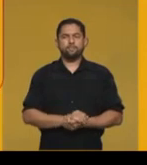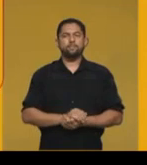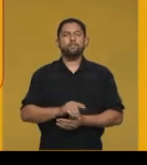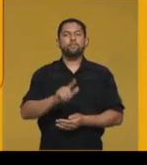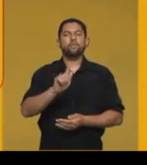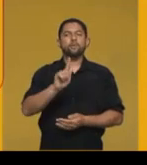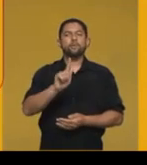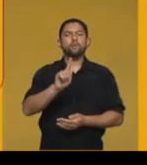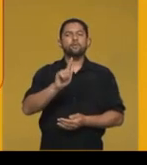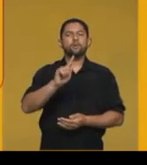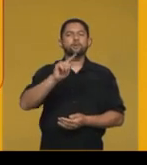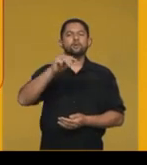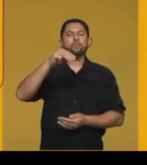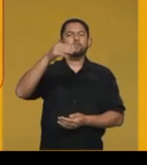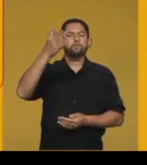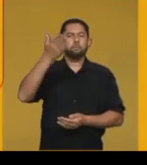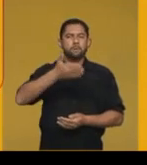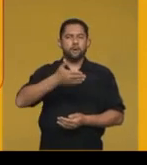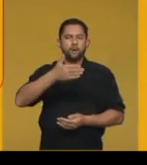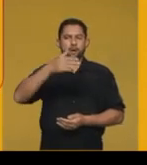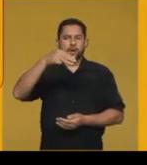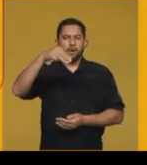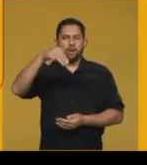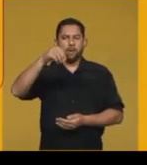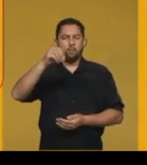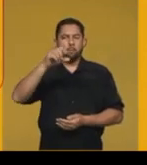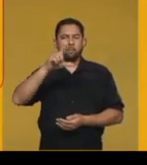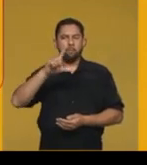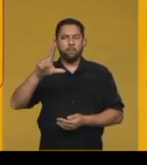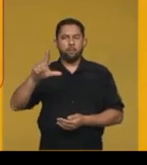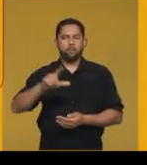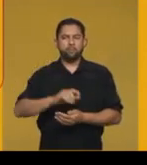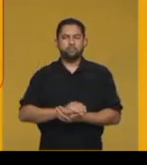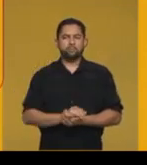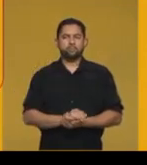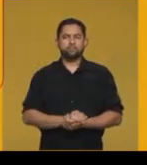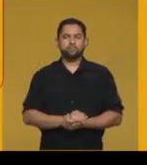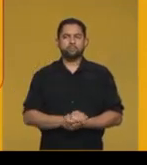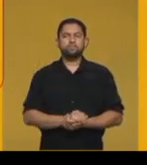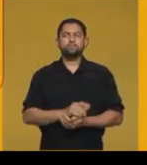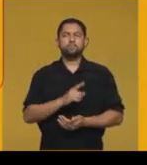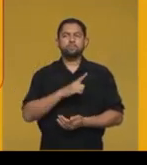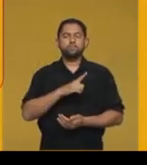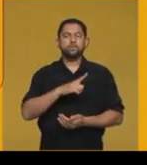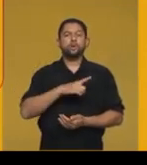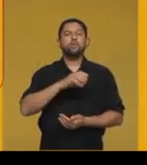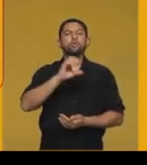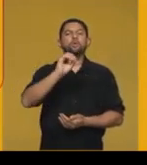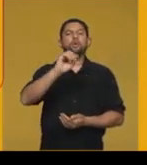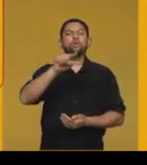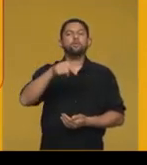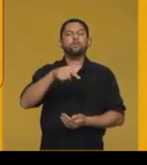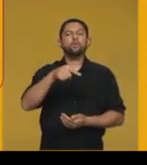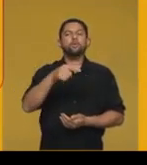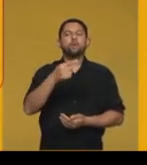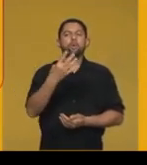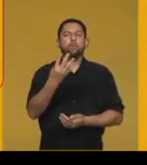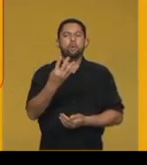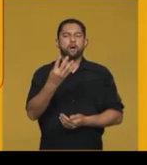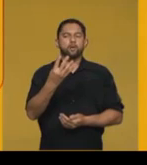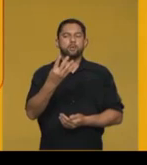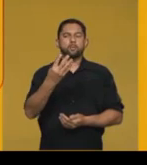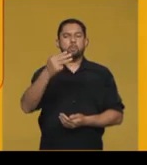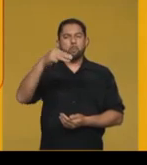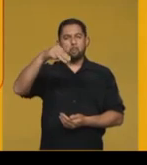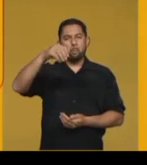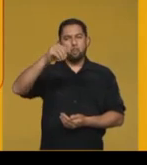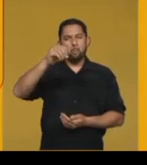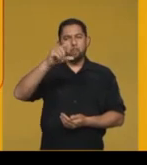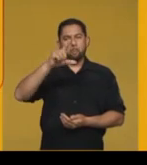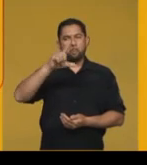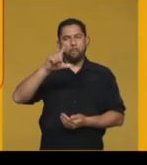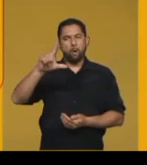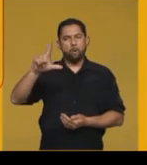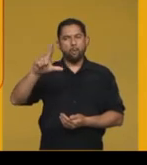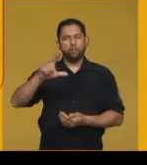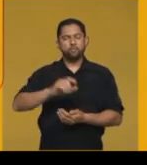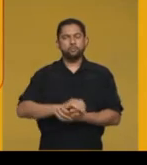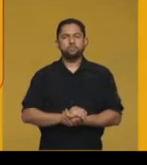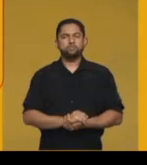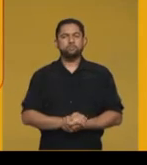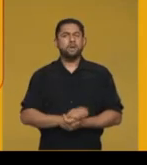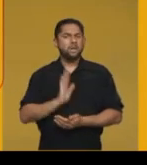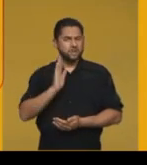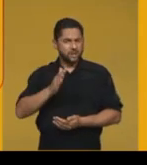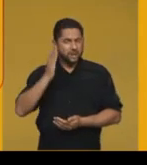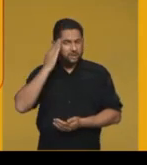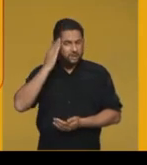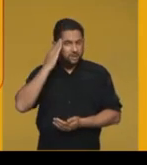gramas por mol. Aqui eu vou ter um resultado de 0,4 mols. Se eu já sei